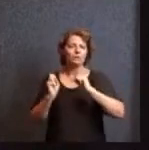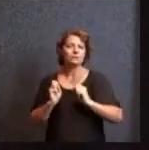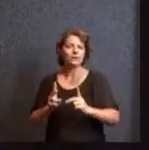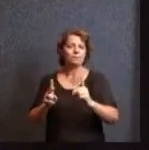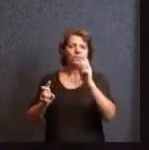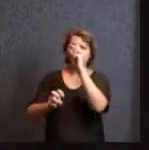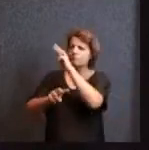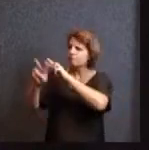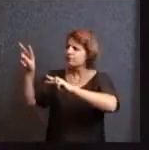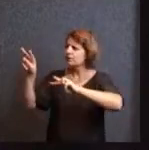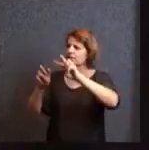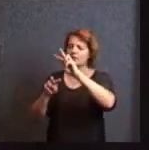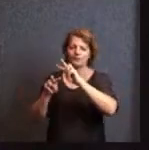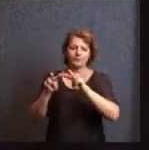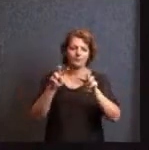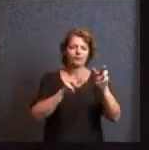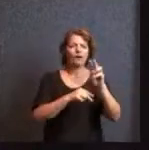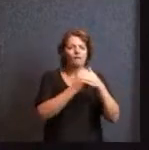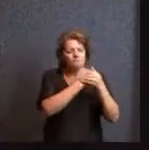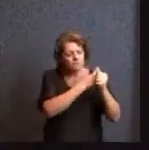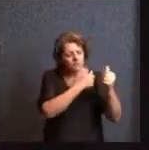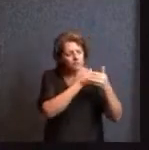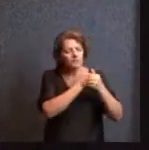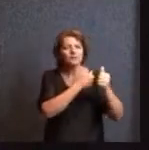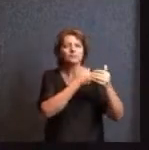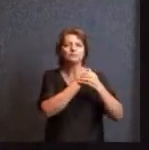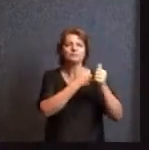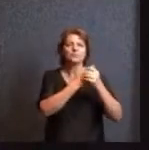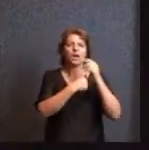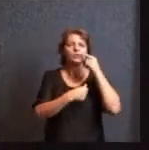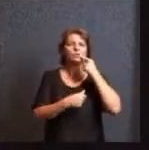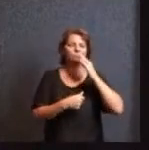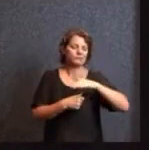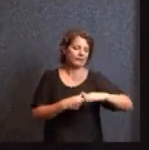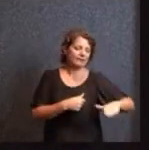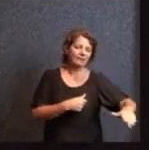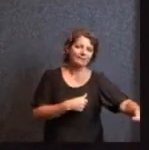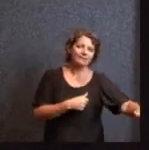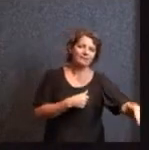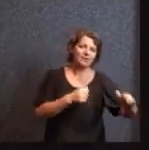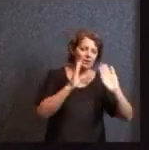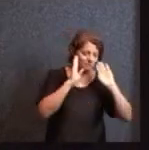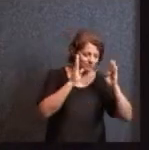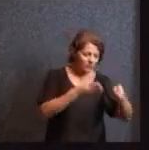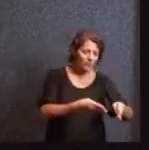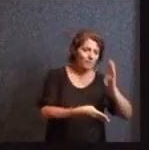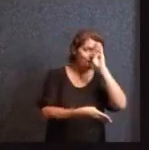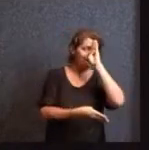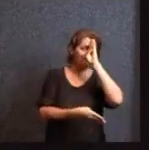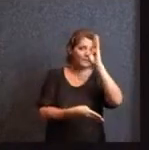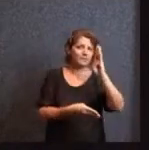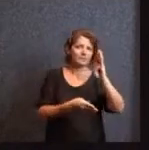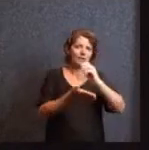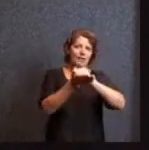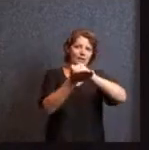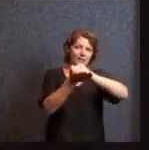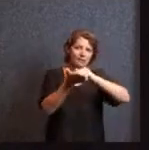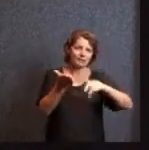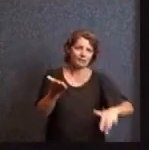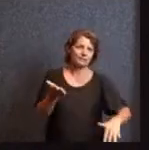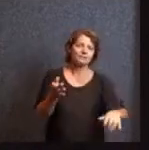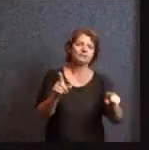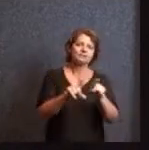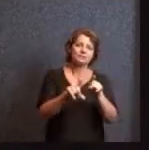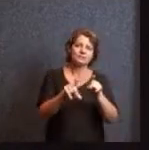olhar dedicado, afetivo, para as nossas crianças, que é o foco principal das nossas atividades, que os